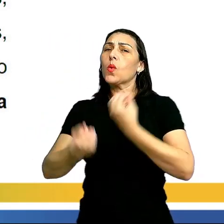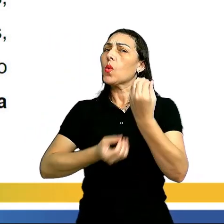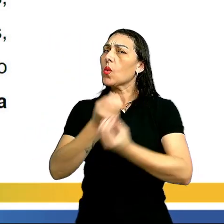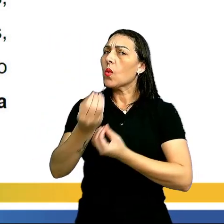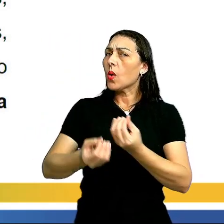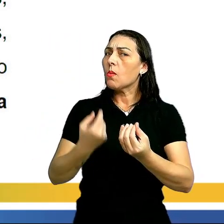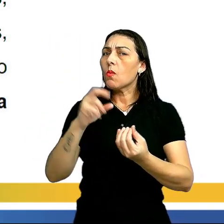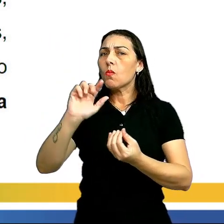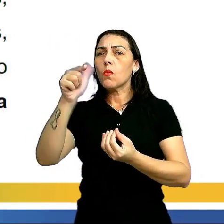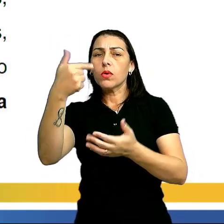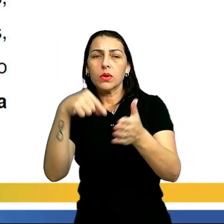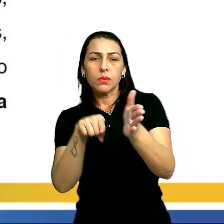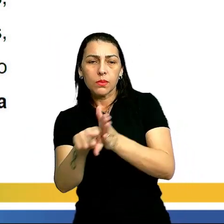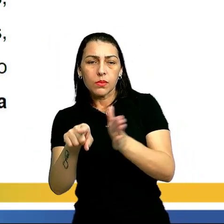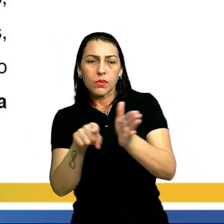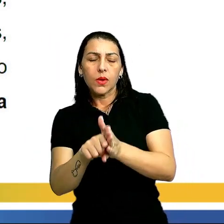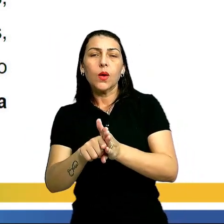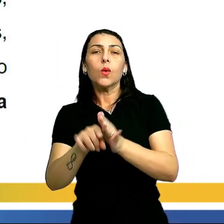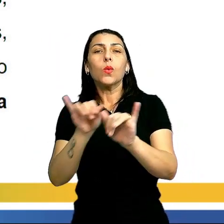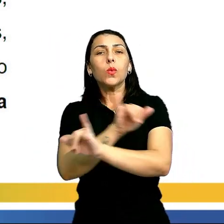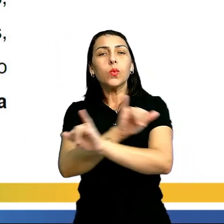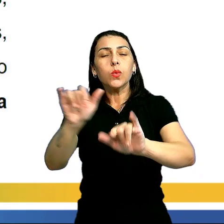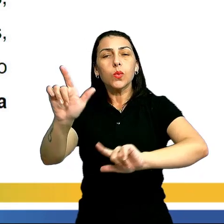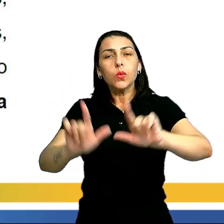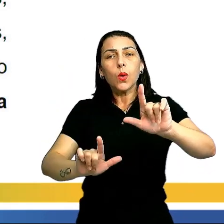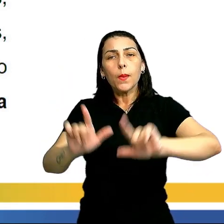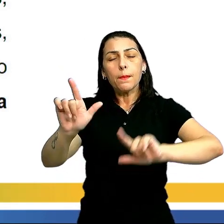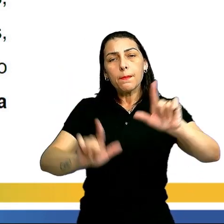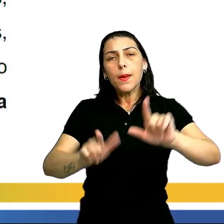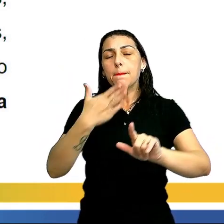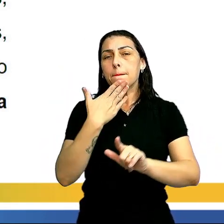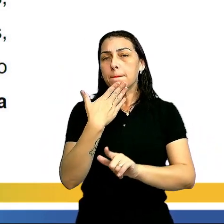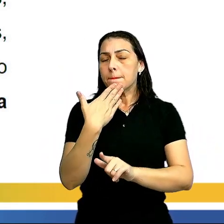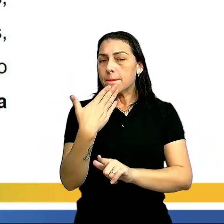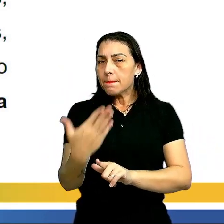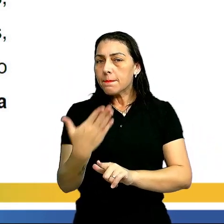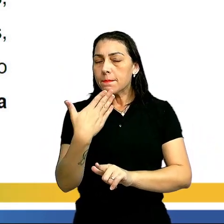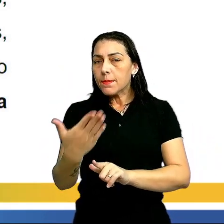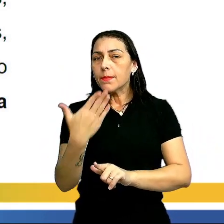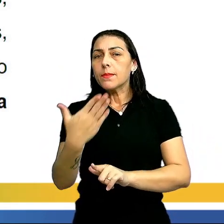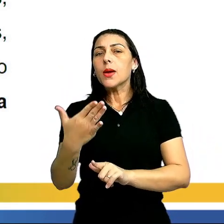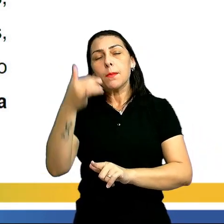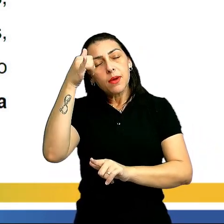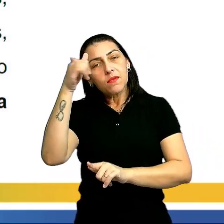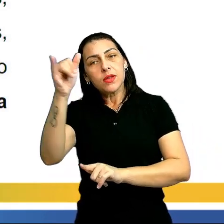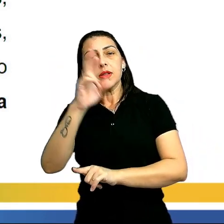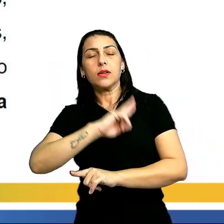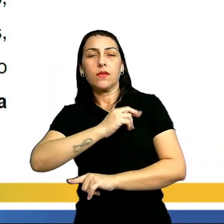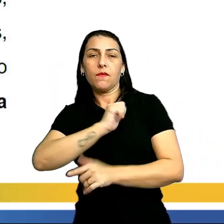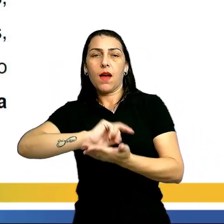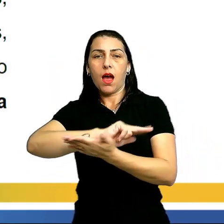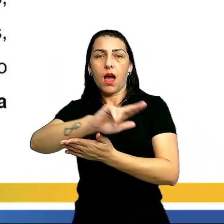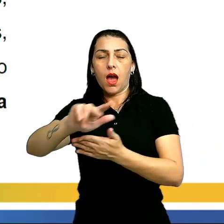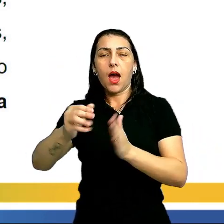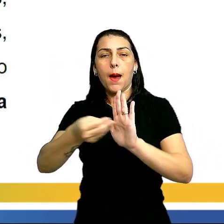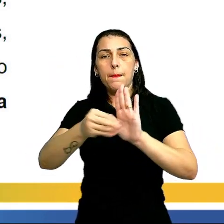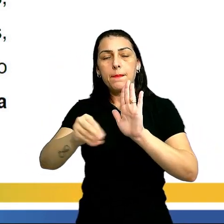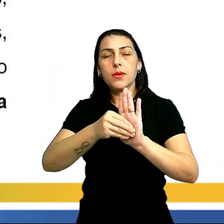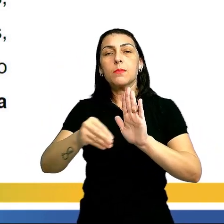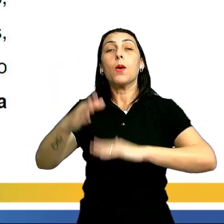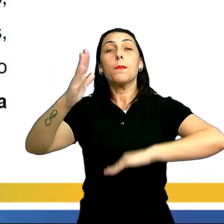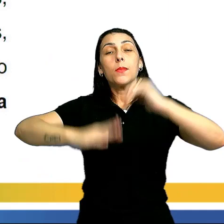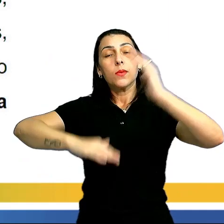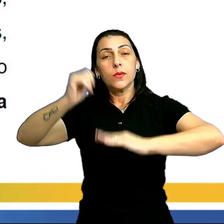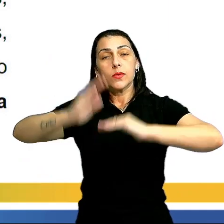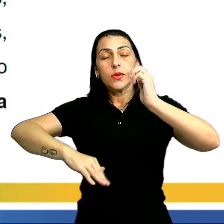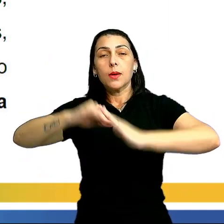maneira? Outra pergunta. Com campanhas antirracistas nas diversas mídias, por meio de profissionais